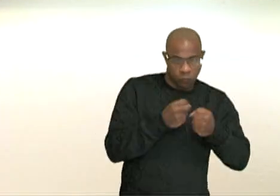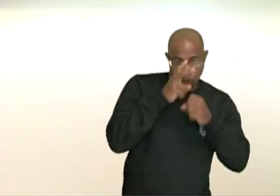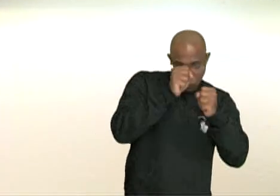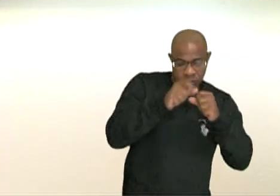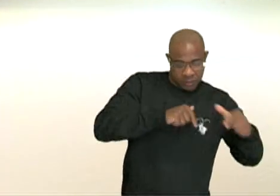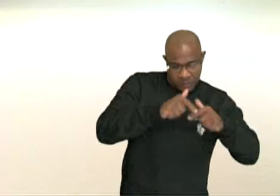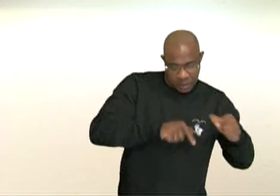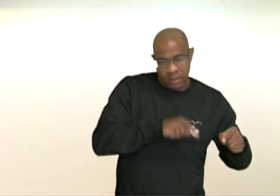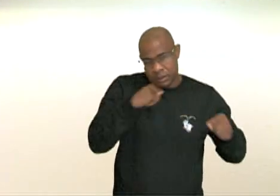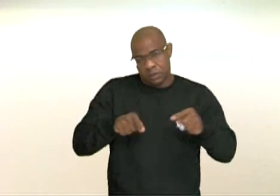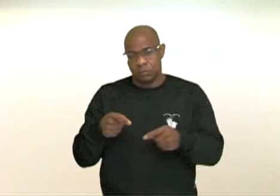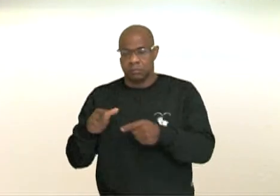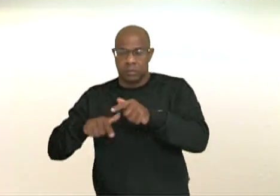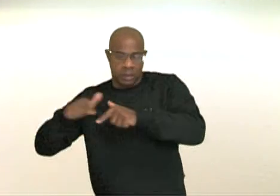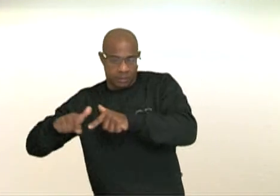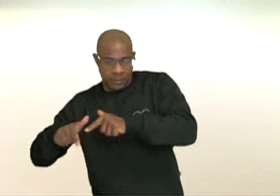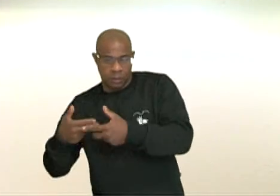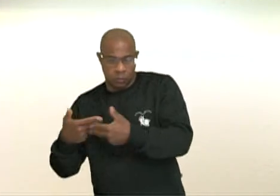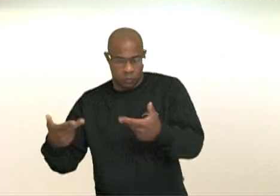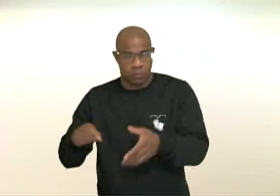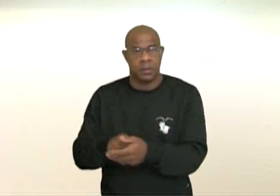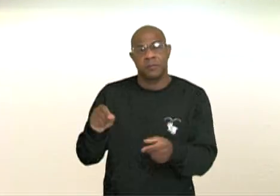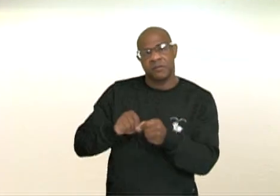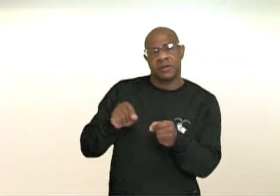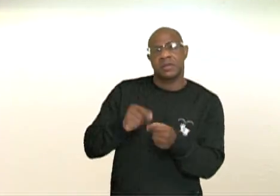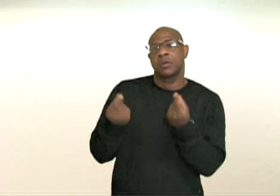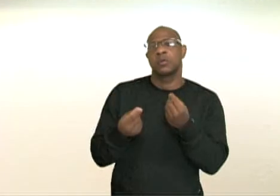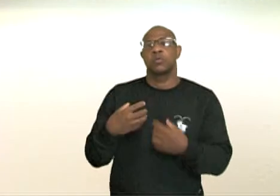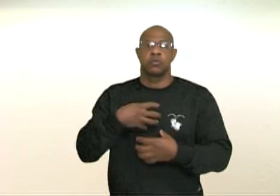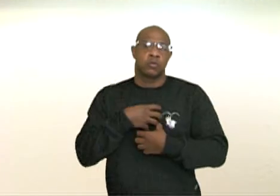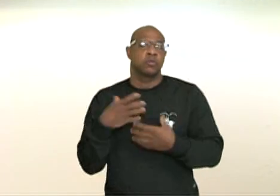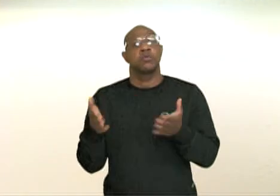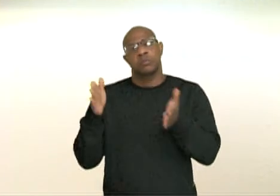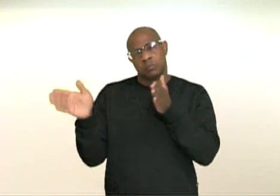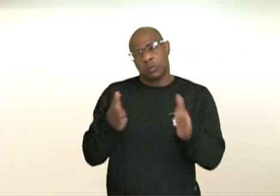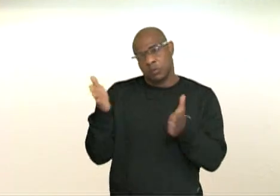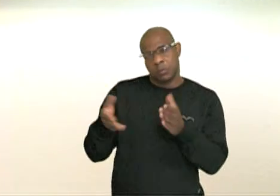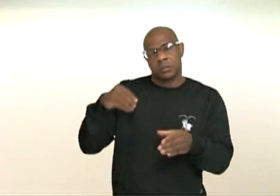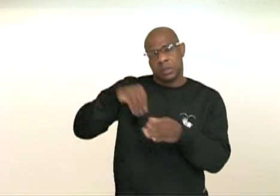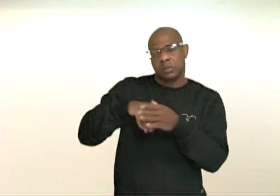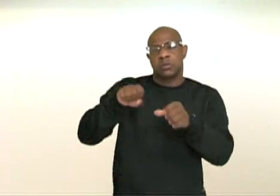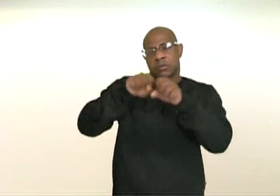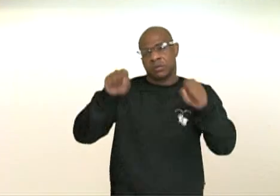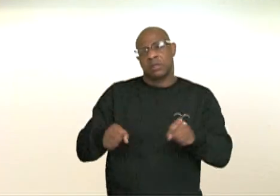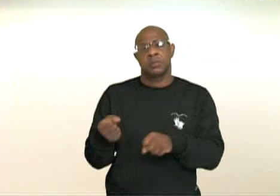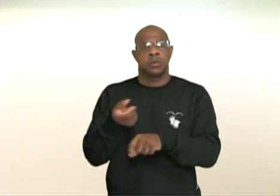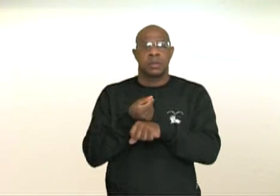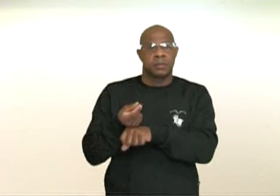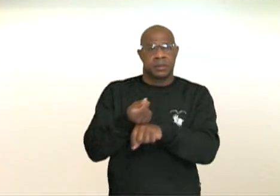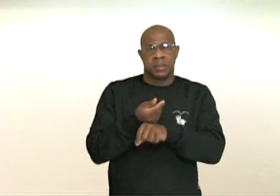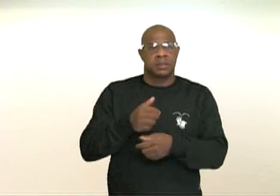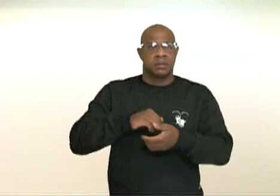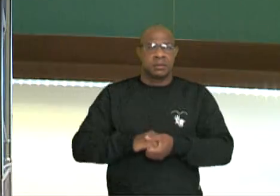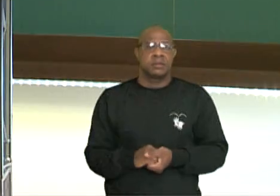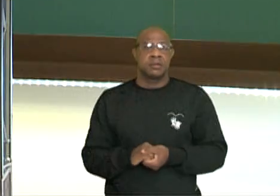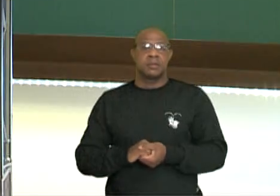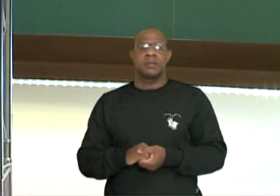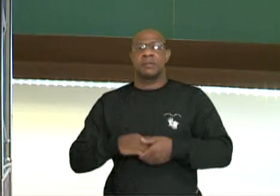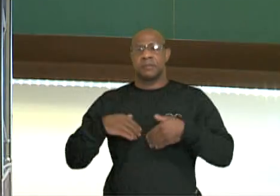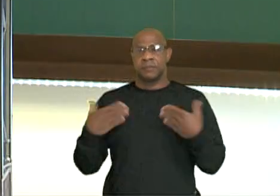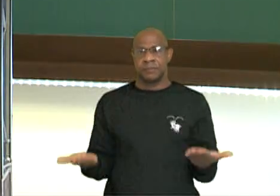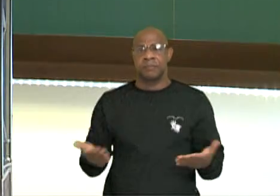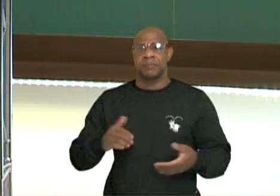trabalho para realizar esse modo de produção no nosso sistema capitalista. Gente, aqui estão as